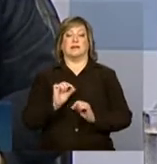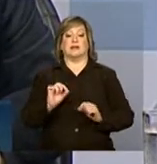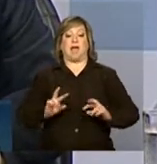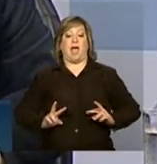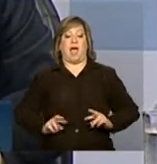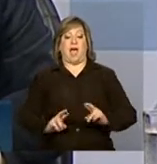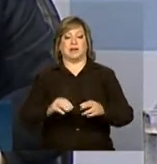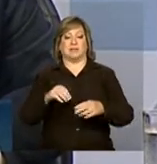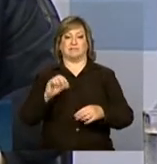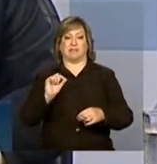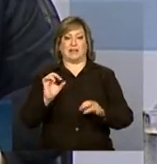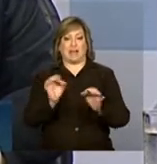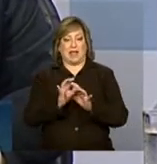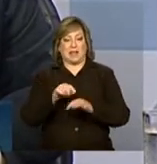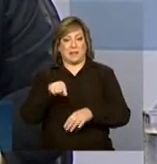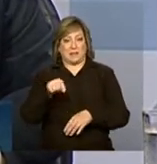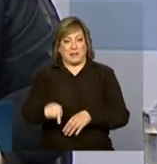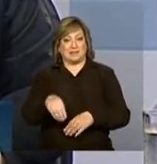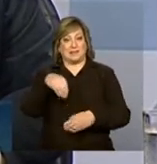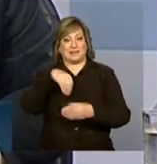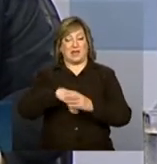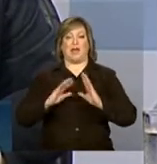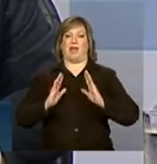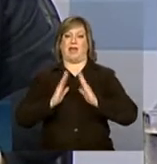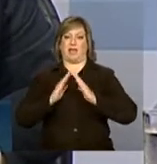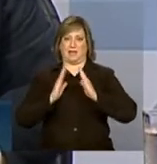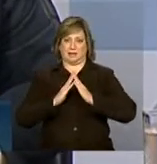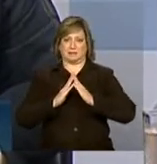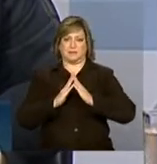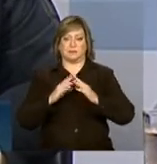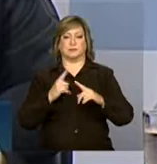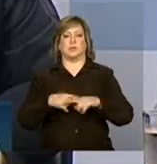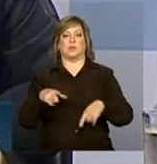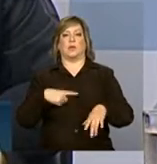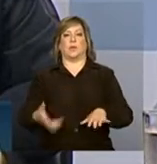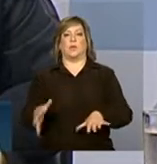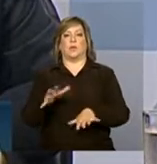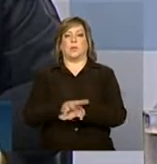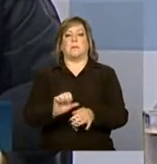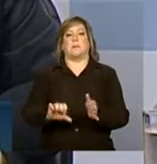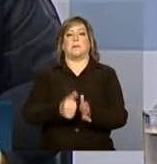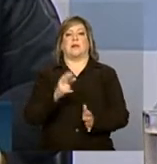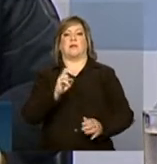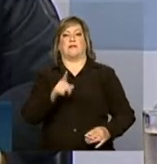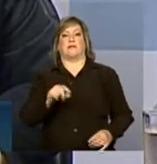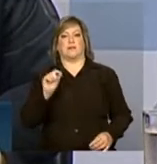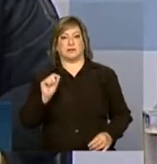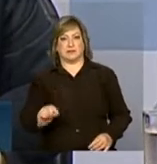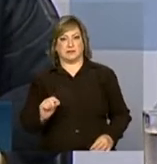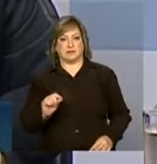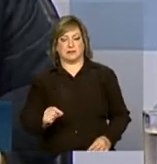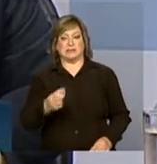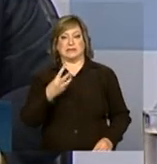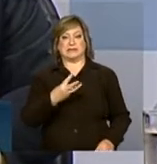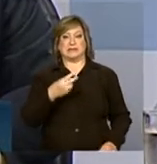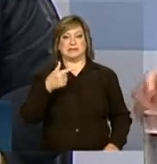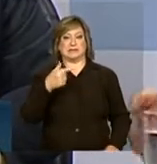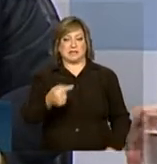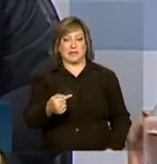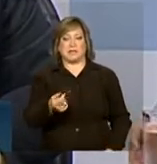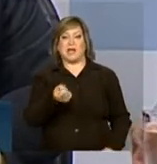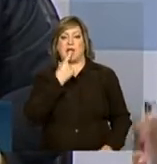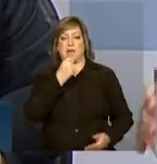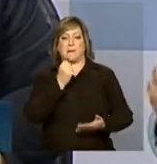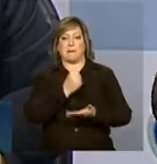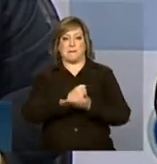casa, né? Com a inclusão, pela primeira vez, de 37